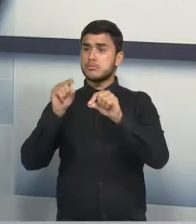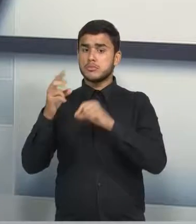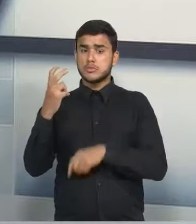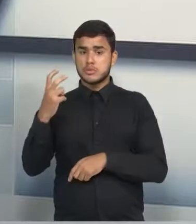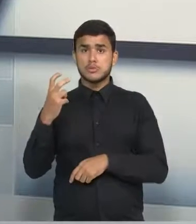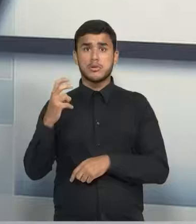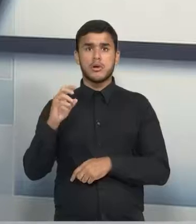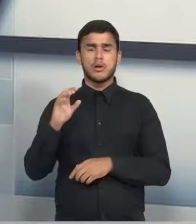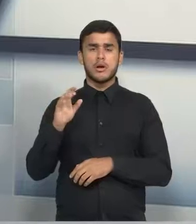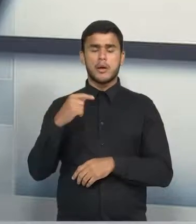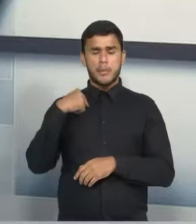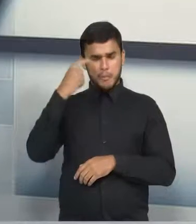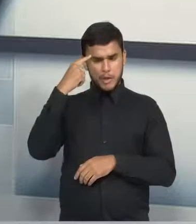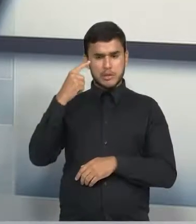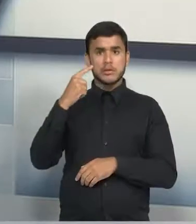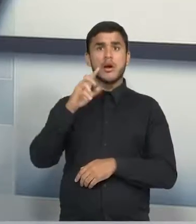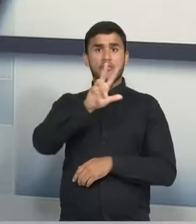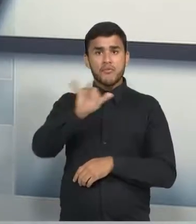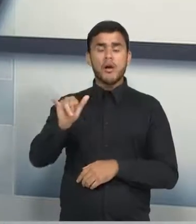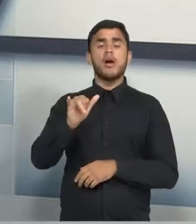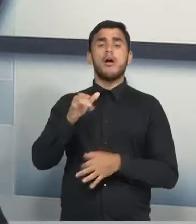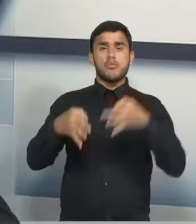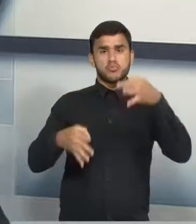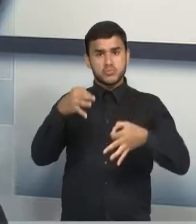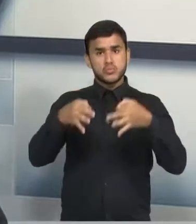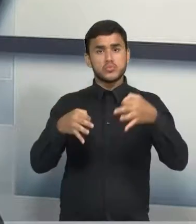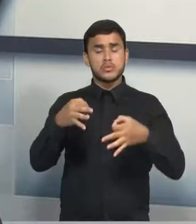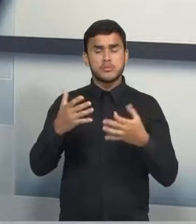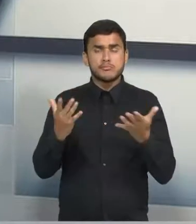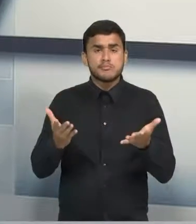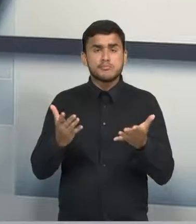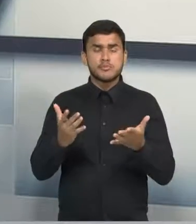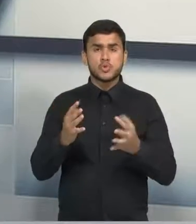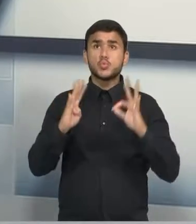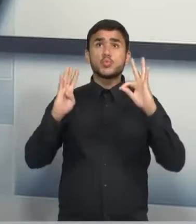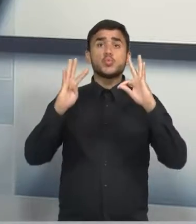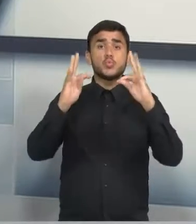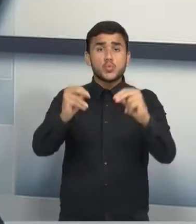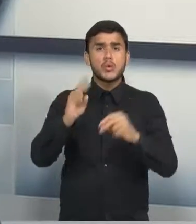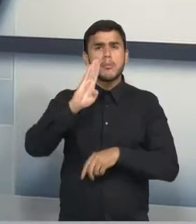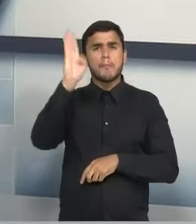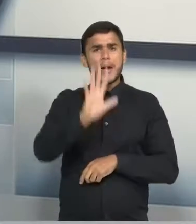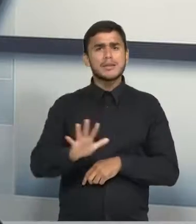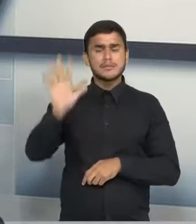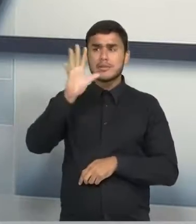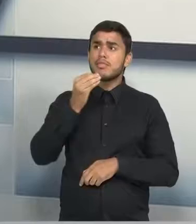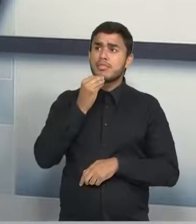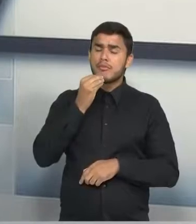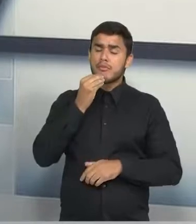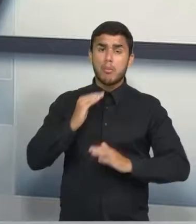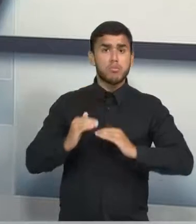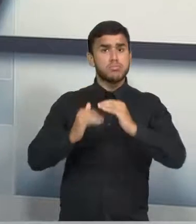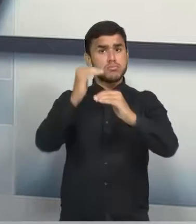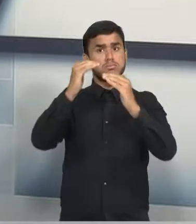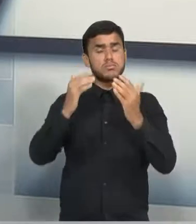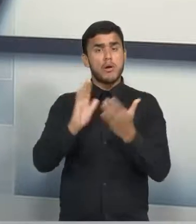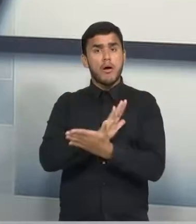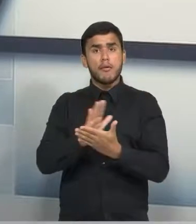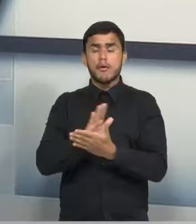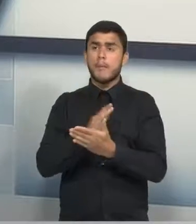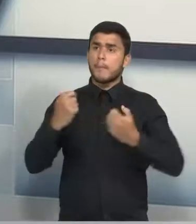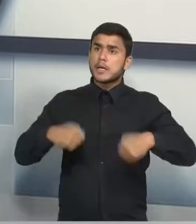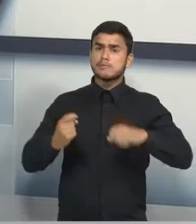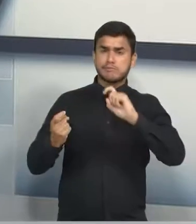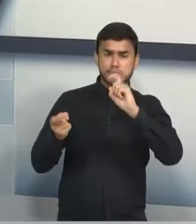dela, 6-5. Me lembro, sim. Então, todas as grandes discussões nacionais que fazem com que o país avance ou